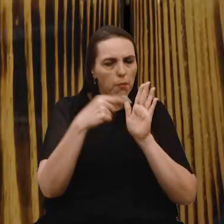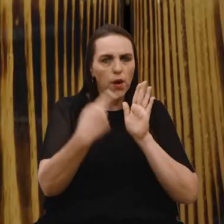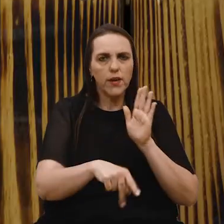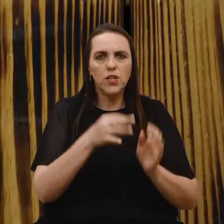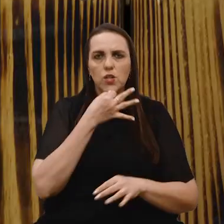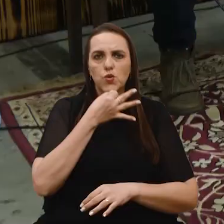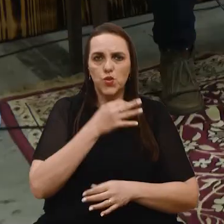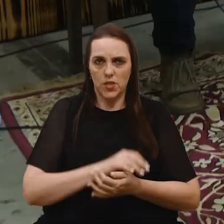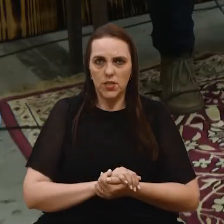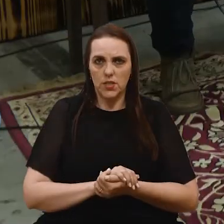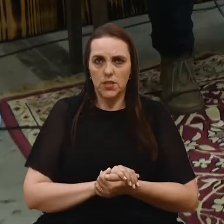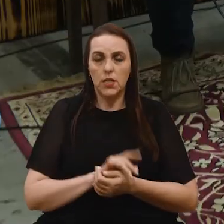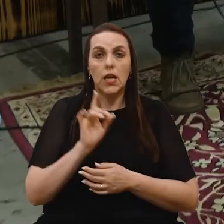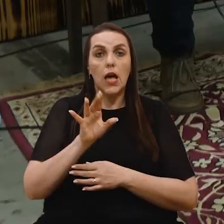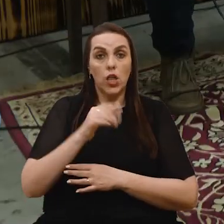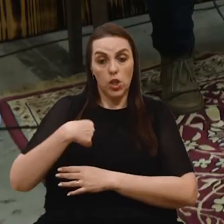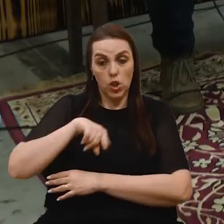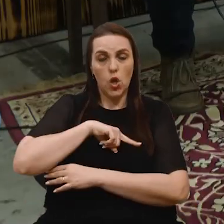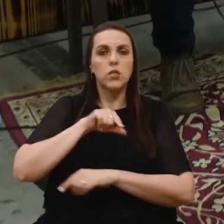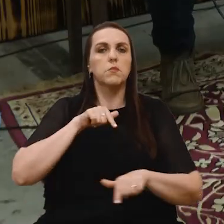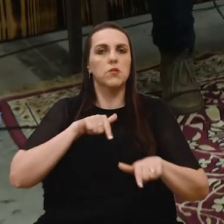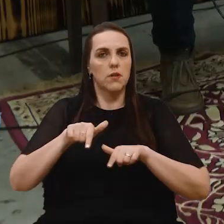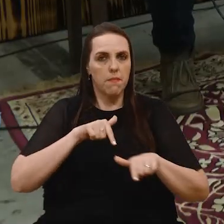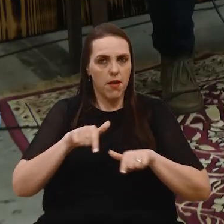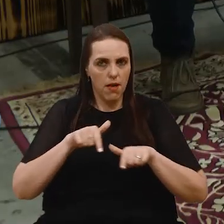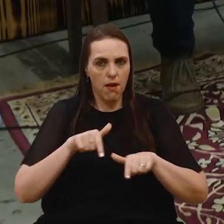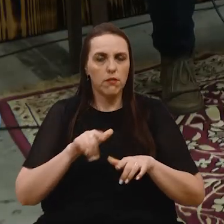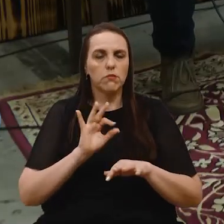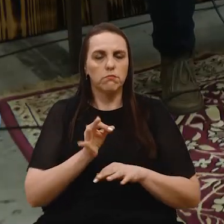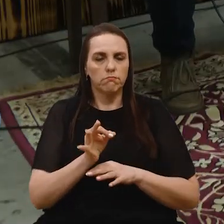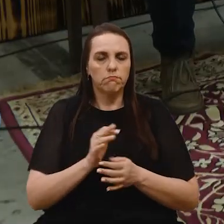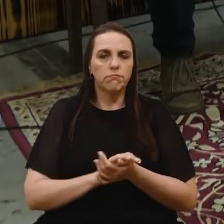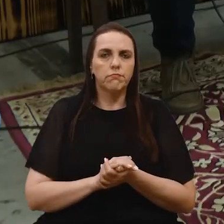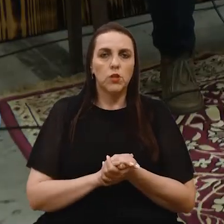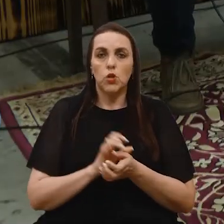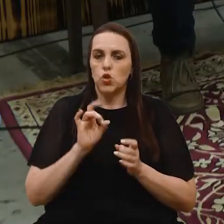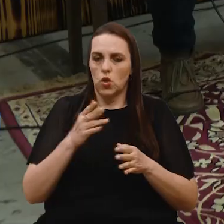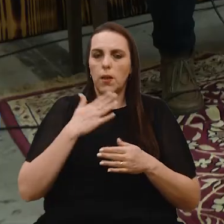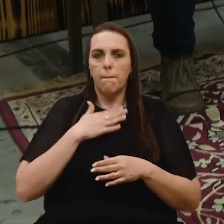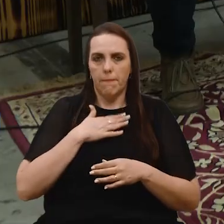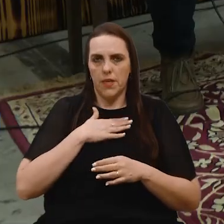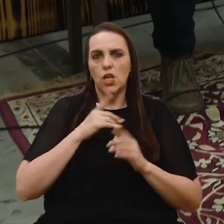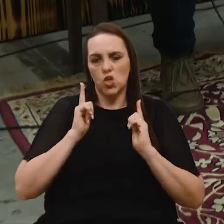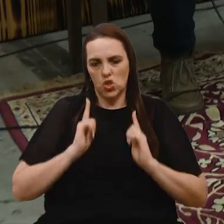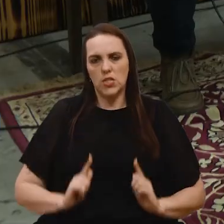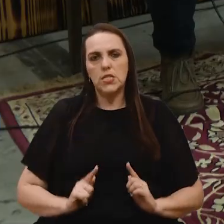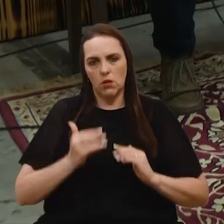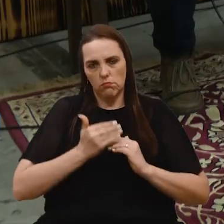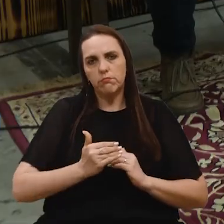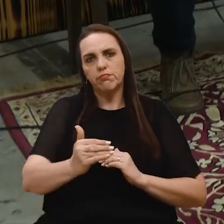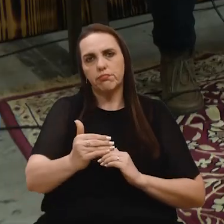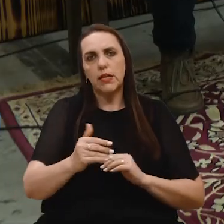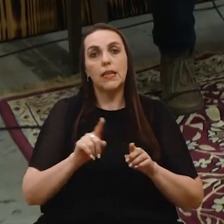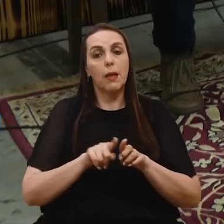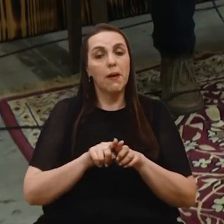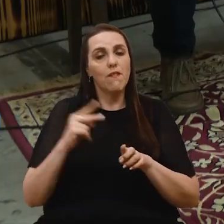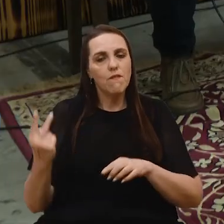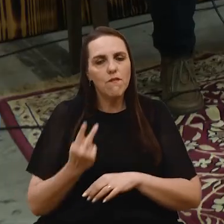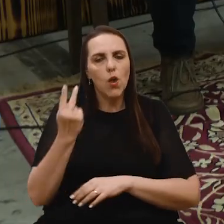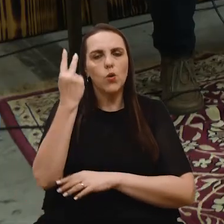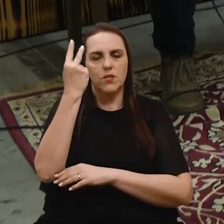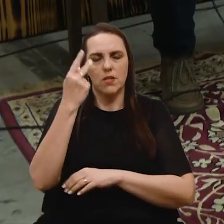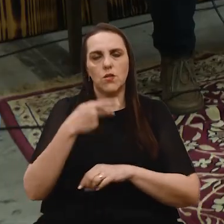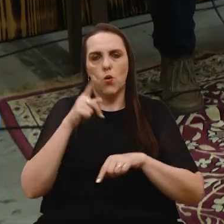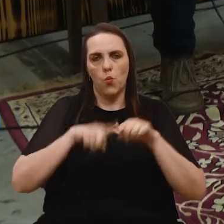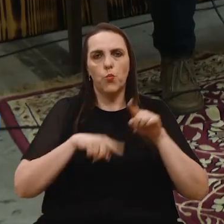caxienses. Sem dúvida, a gente tem trabalhado, né, não só na minha gestão, mas já vem há um tempo isso valorizando produtos